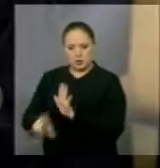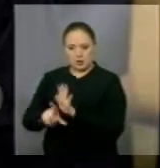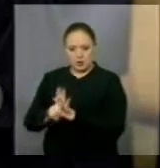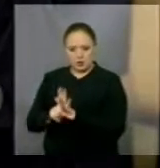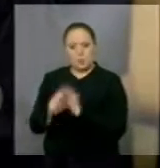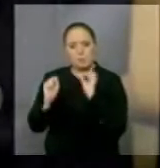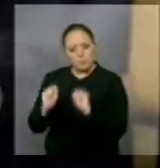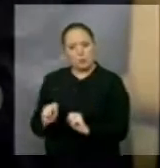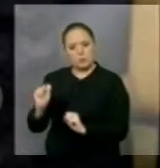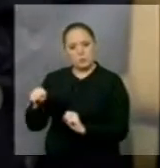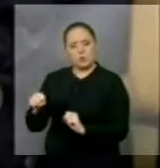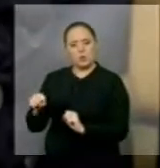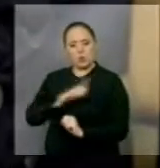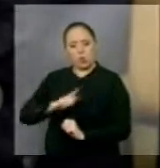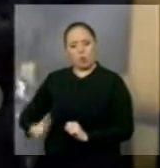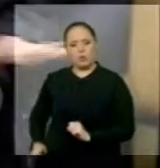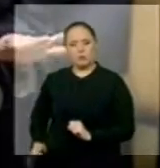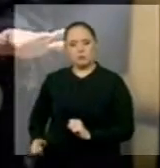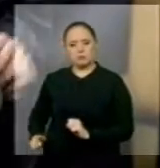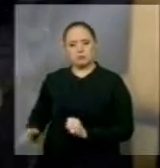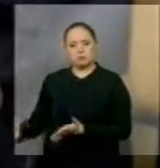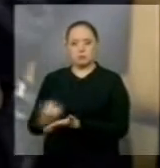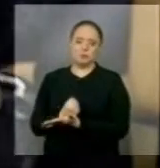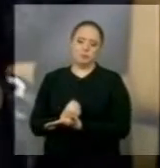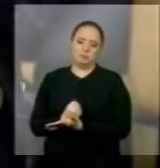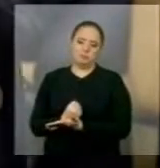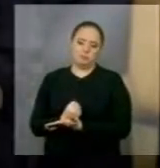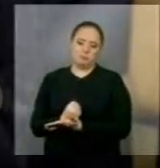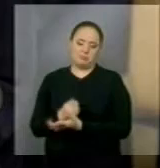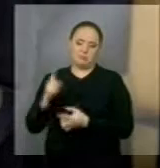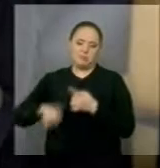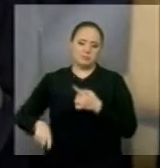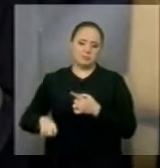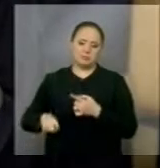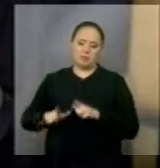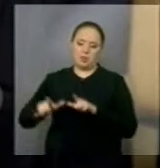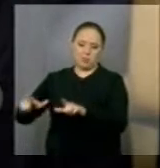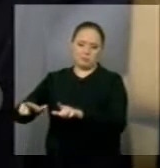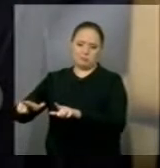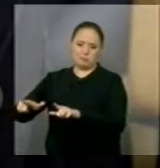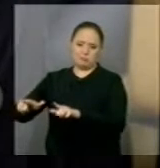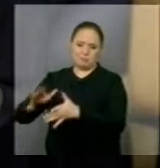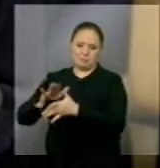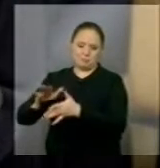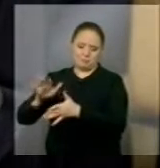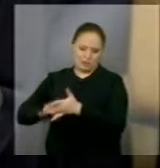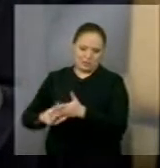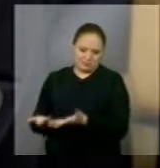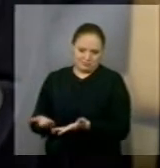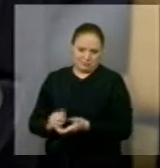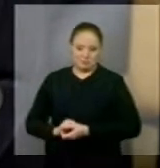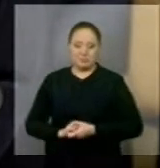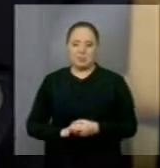legislação, pode sim o Estado retomar e rescindir, portanto, toda essa titulação. Portanto, o